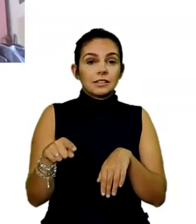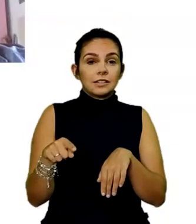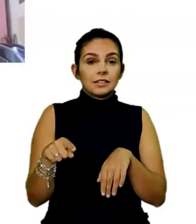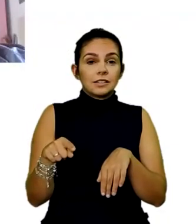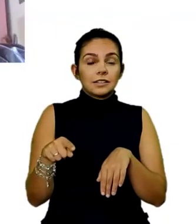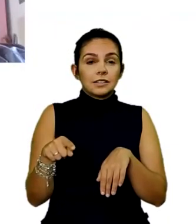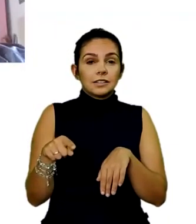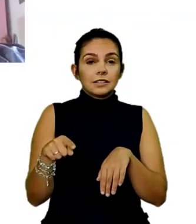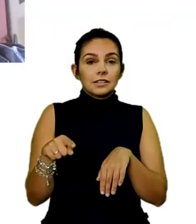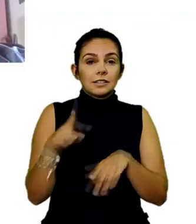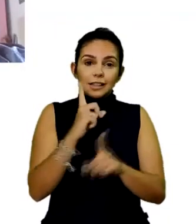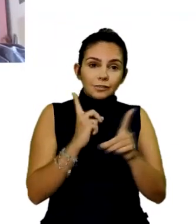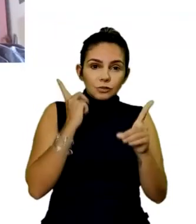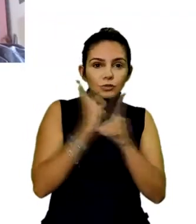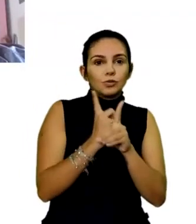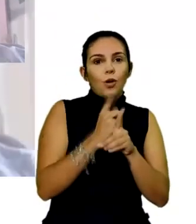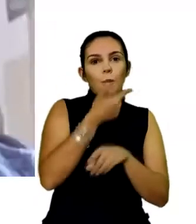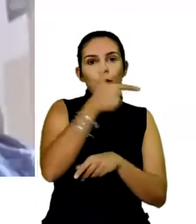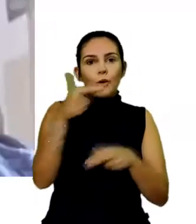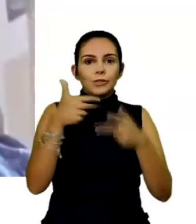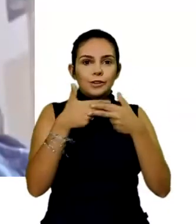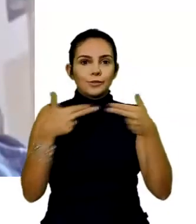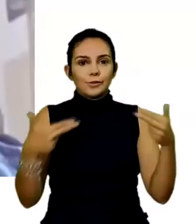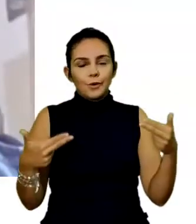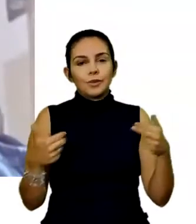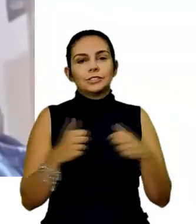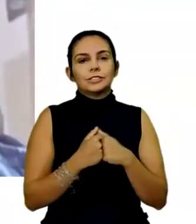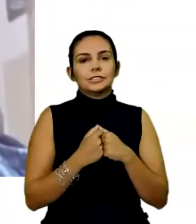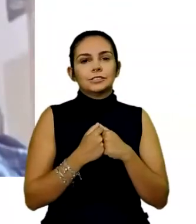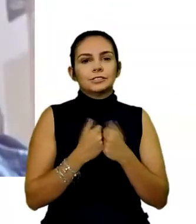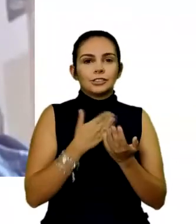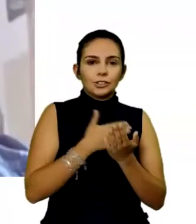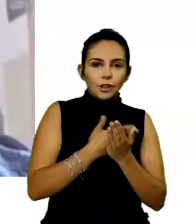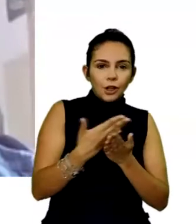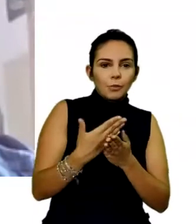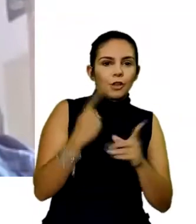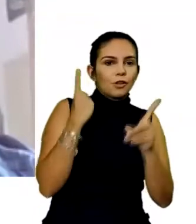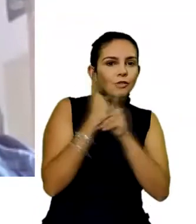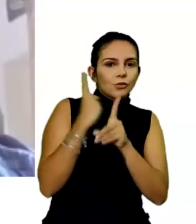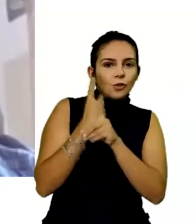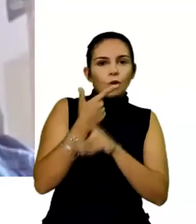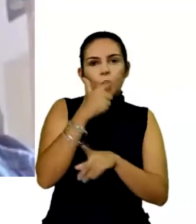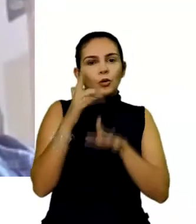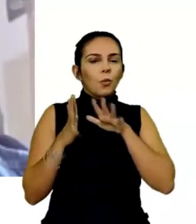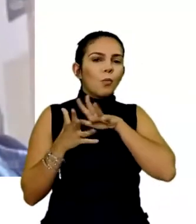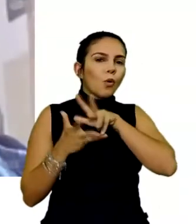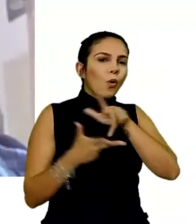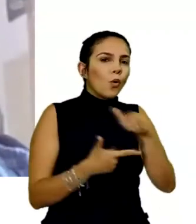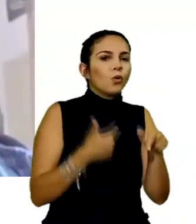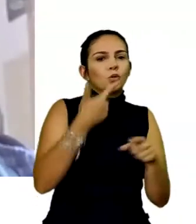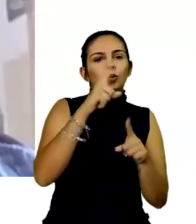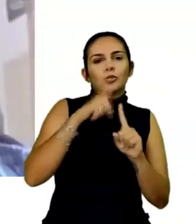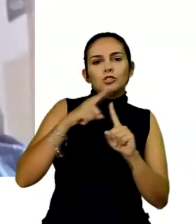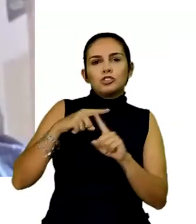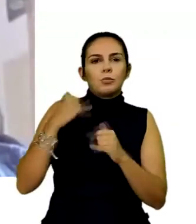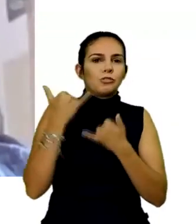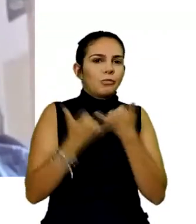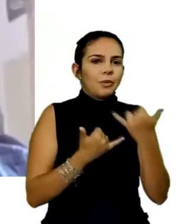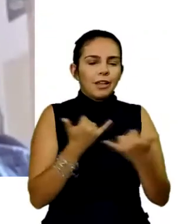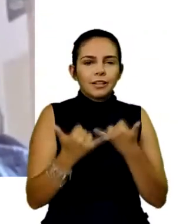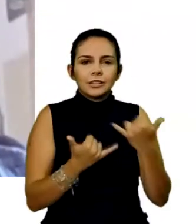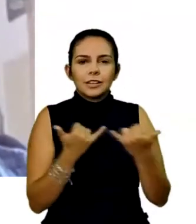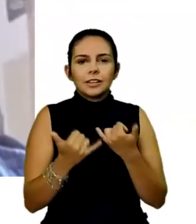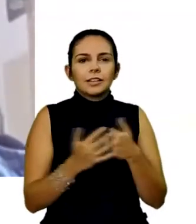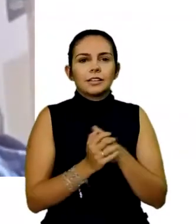ela descobre outras coisas, né? Começa a descobrir outro mundo, outro tipo de brincadeira, né?